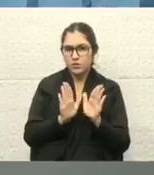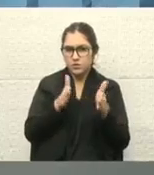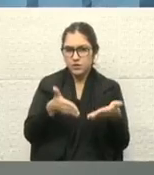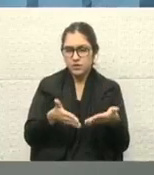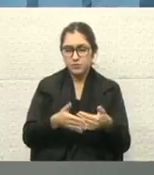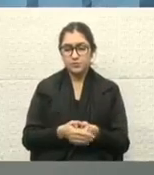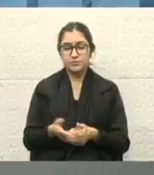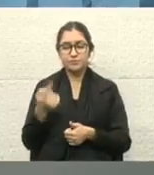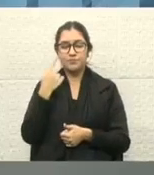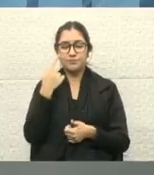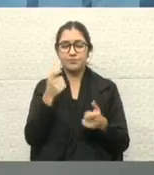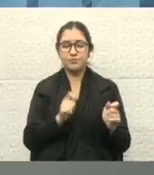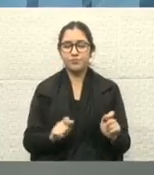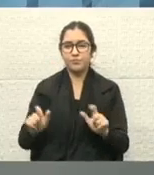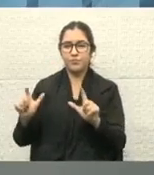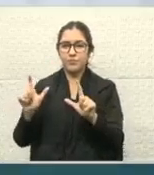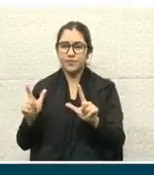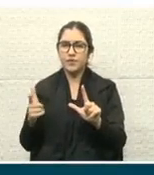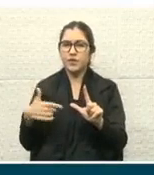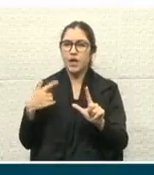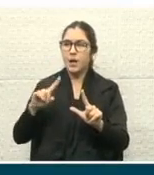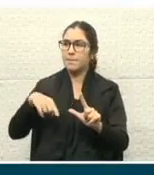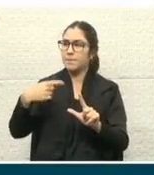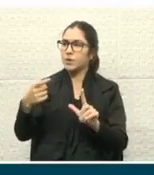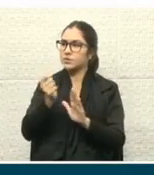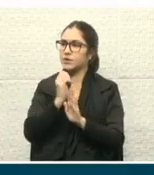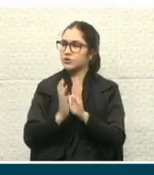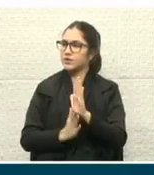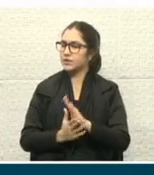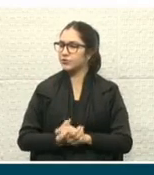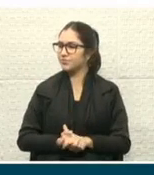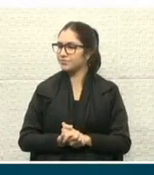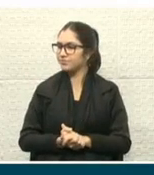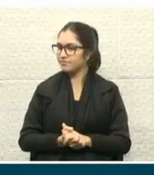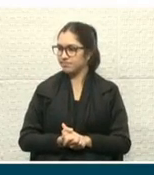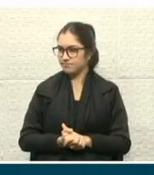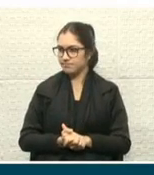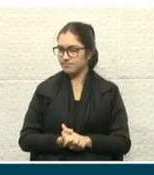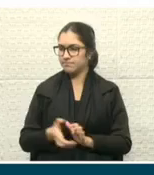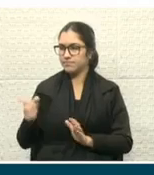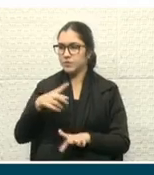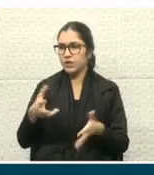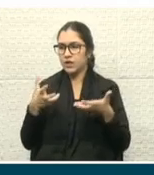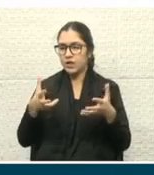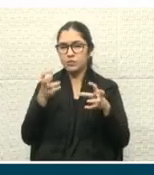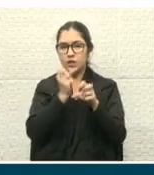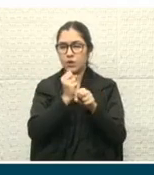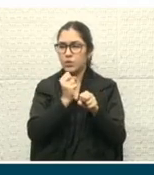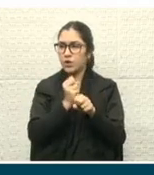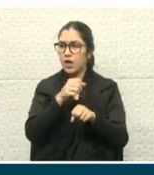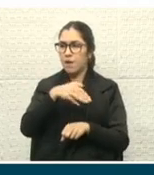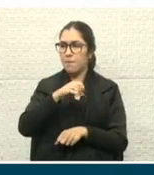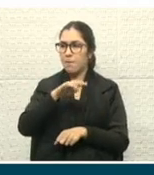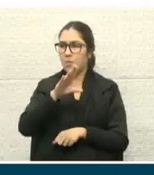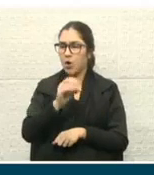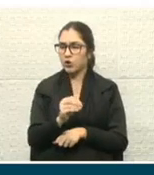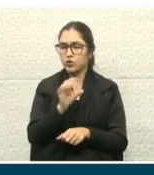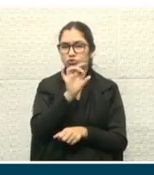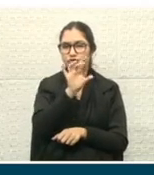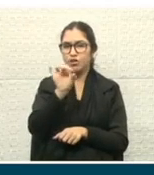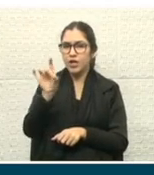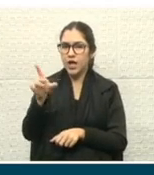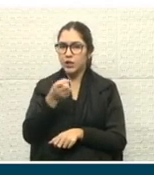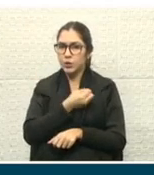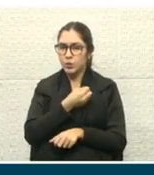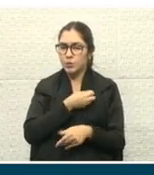específicos? Vamos acompanhar no quadro, então, a próxima atividade. Queremos calcular o módulo de cada um